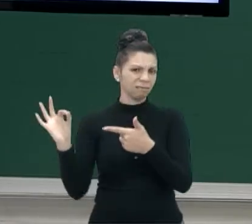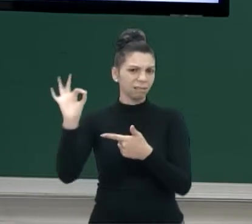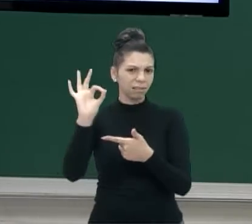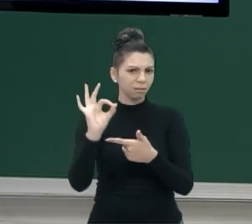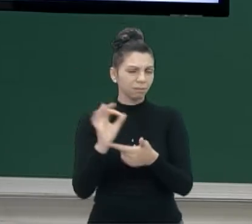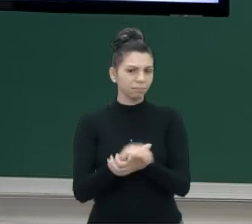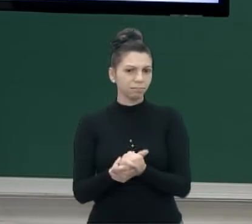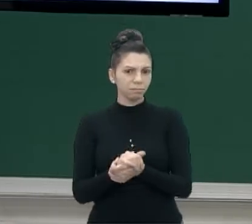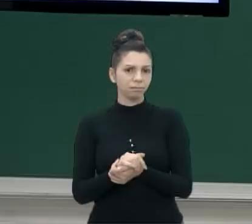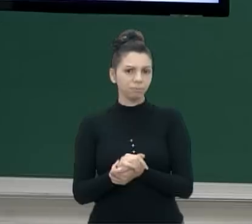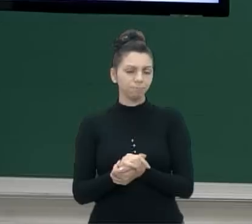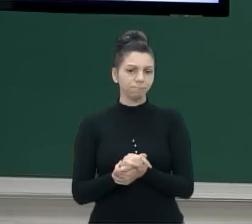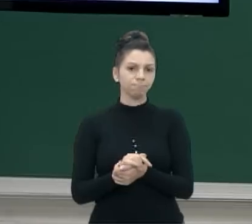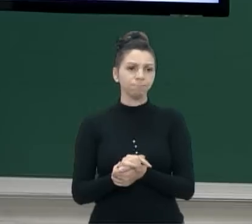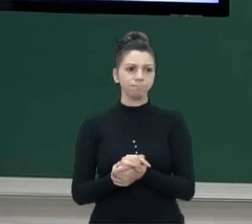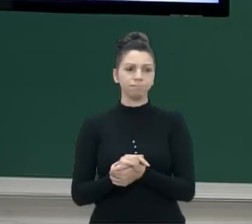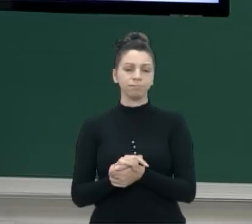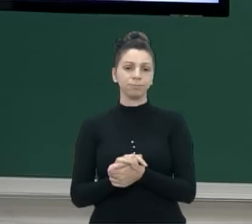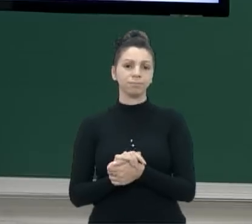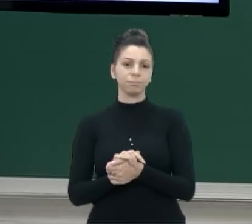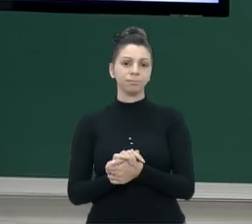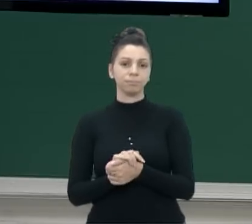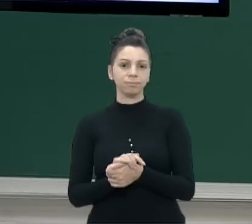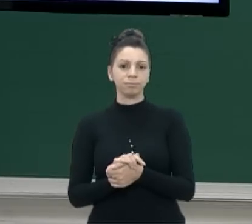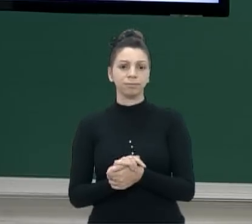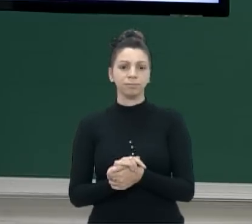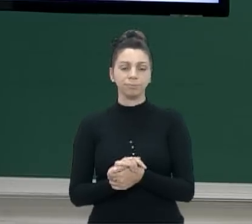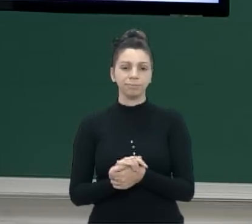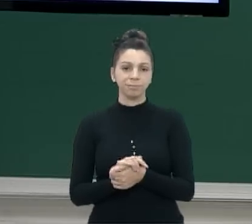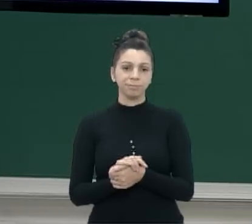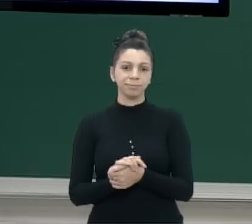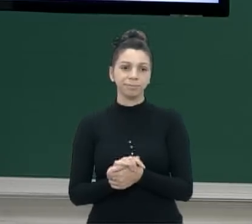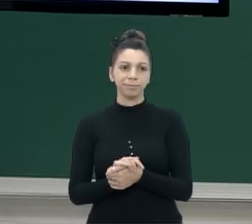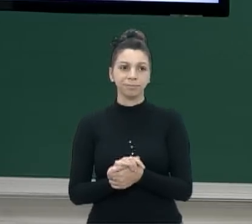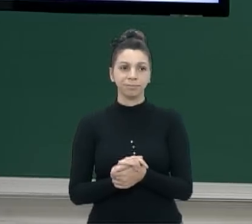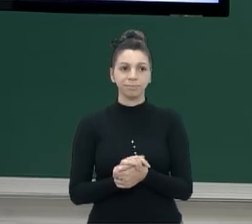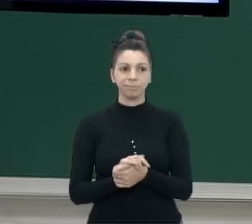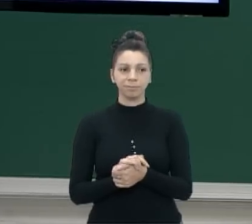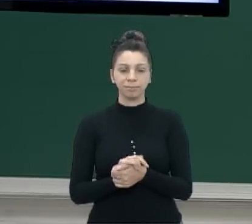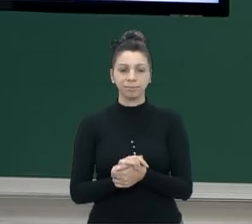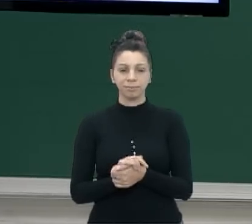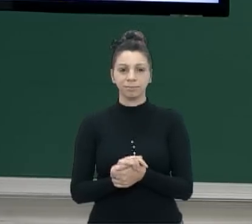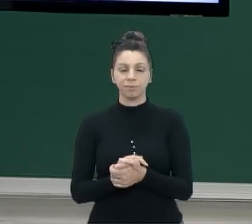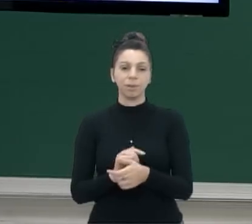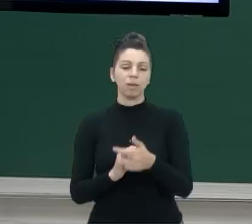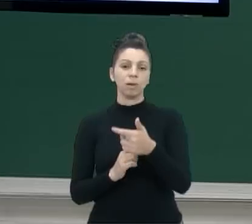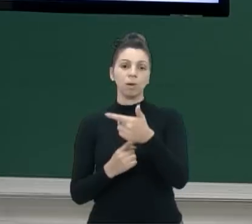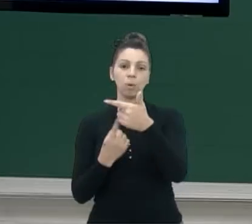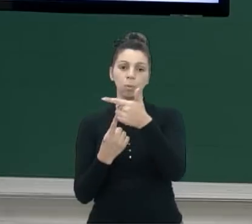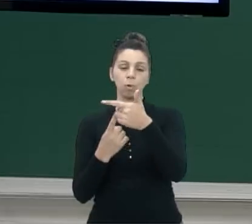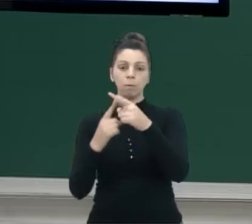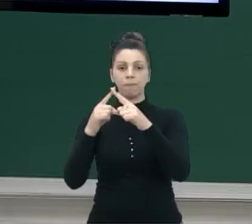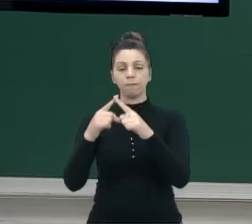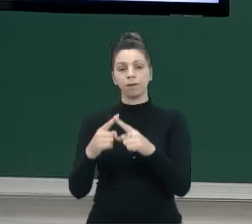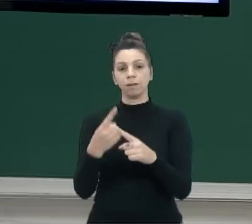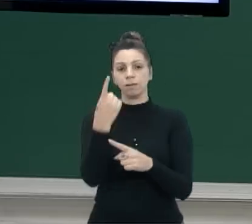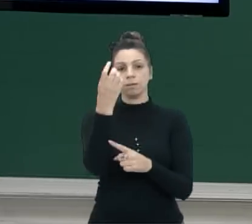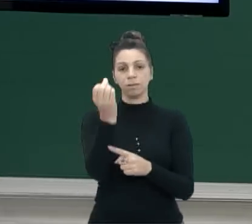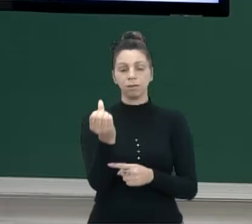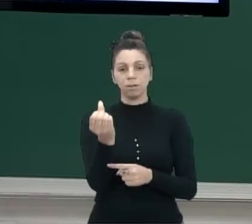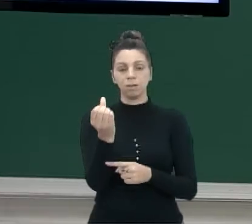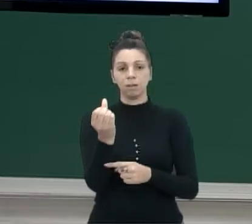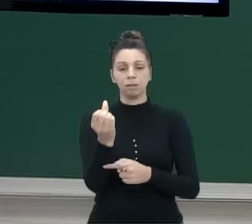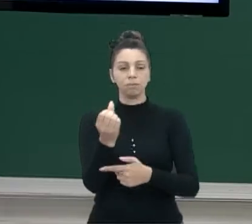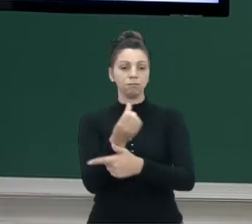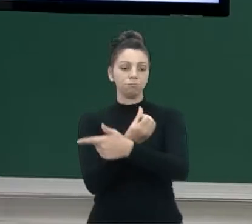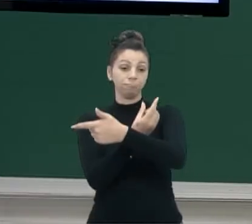Dá 1/10, né, do centavo ali, do real? Dá, vamos ver. 1 vezes 16. Tirou, sobrou